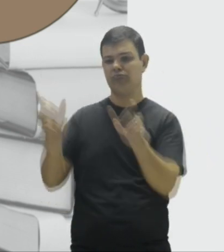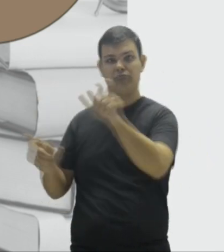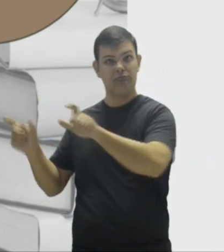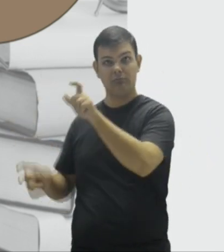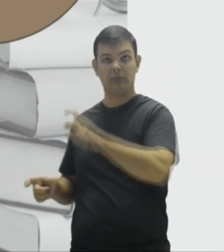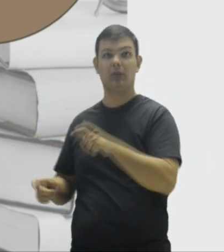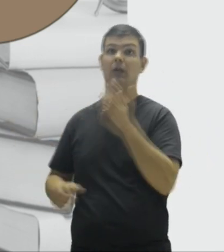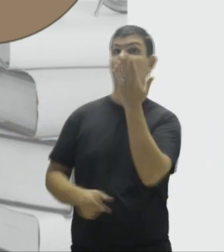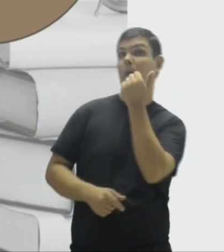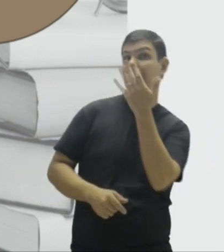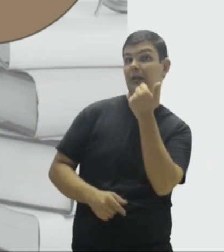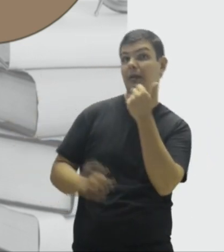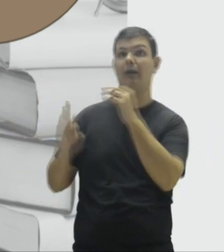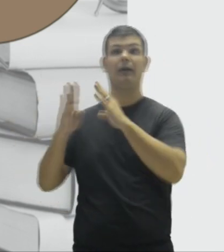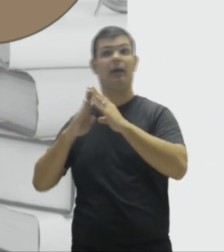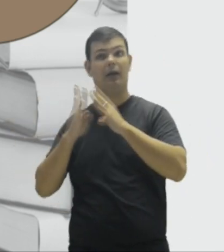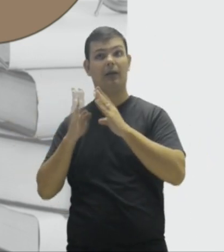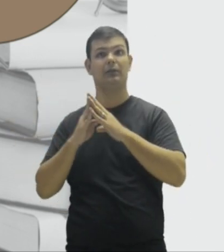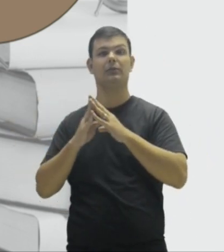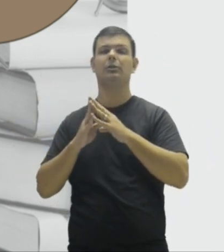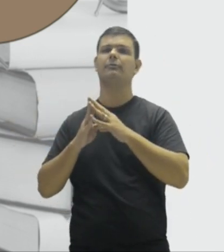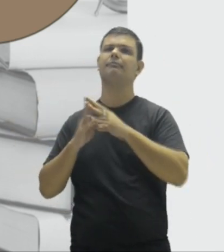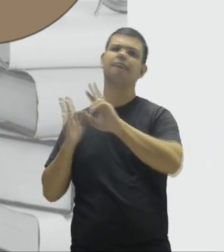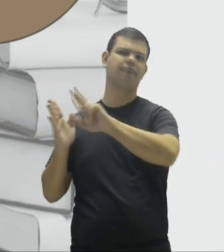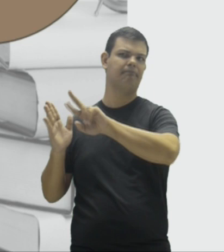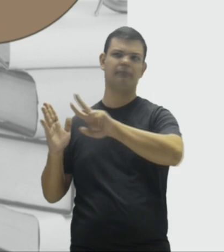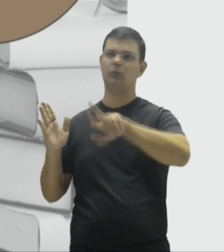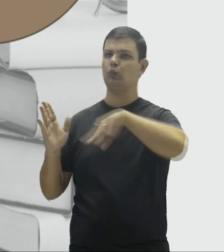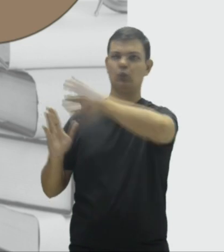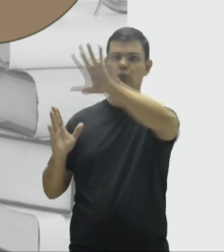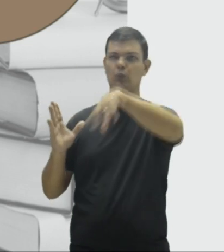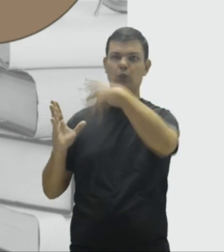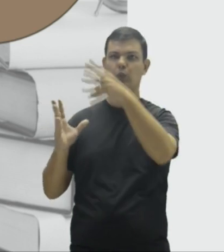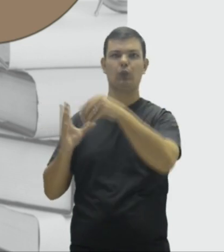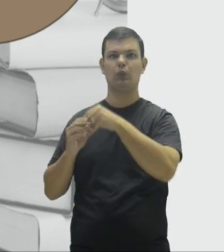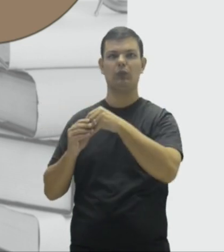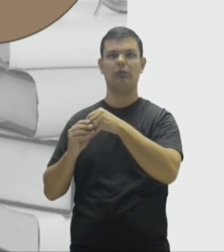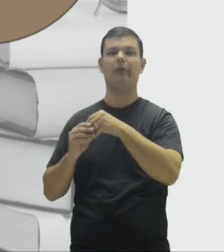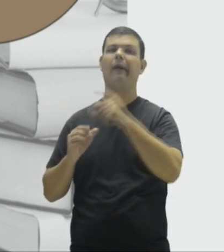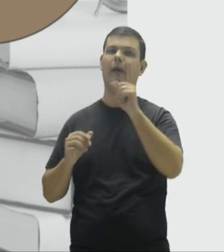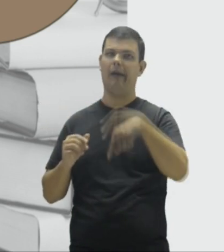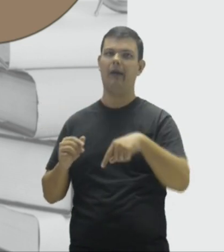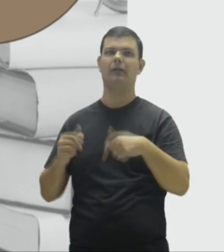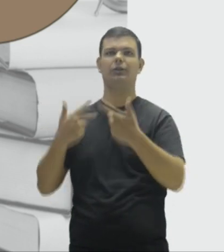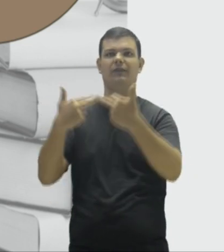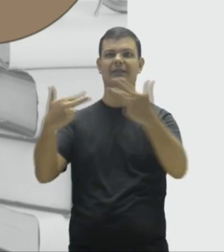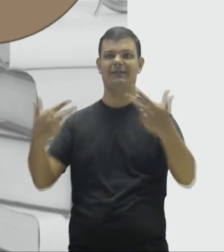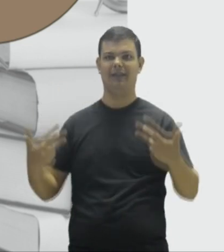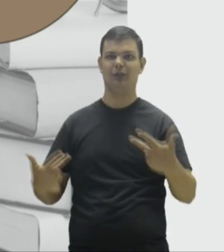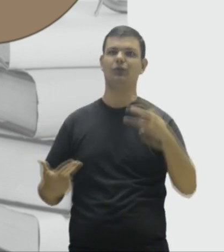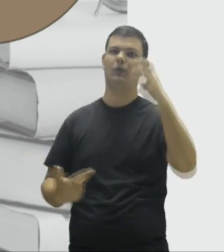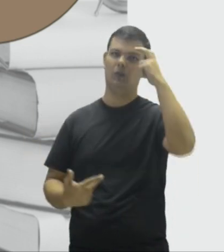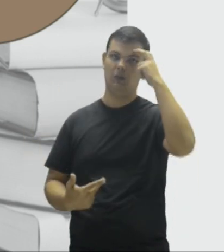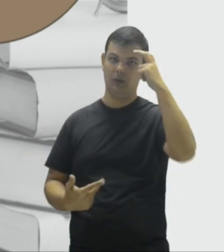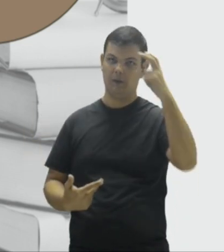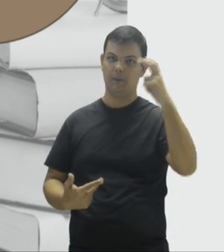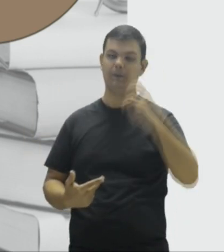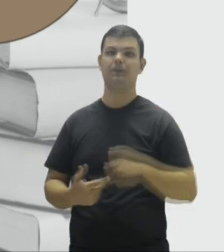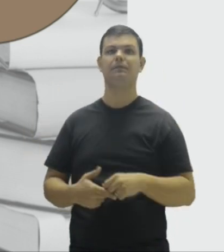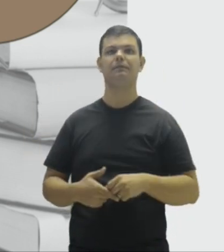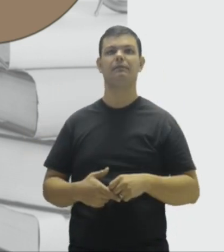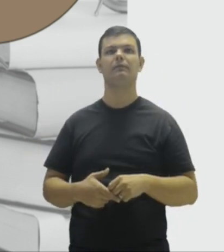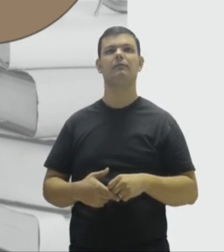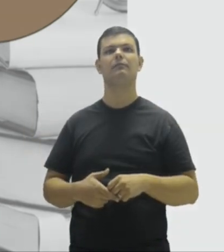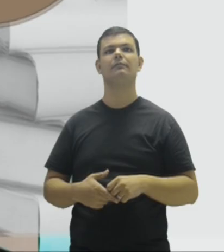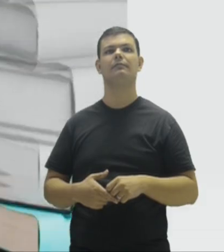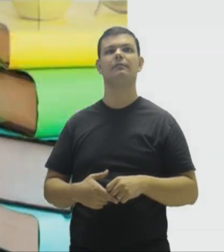comportamento, comida, moradia, tudo isso é o que? Diversidade cultural, que é a nossa